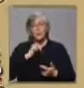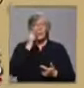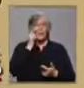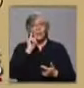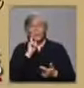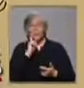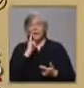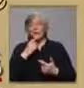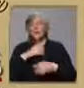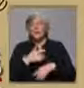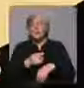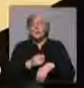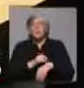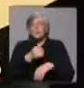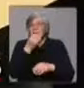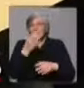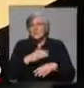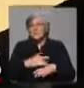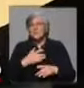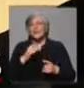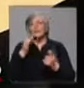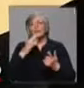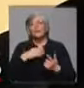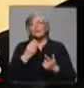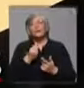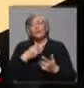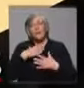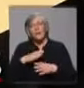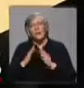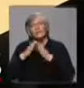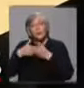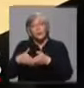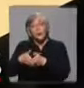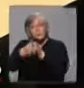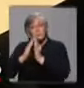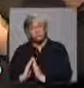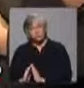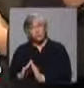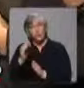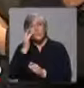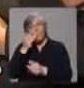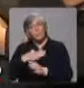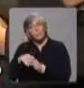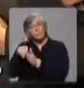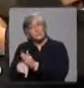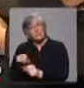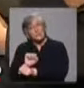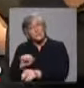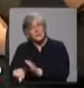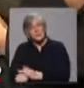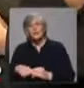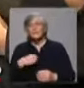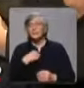da jovem para que o corpo do pai seja recuperado do arrastão que naufragou. Eu sinto muito a falta do meu